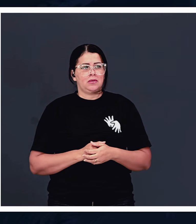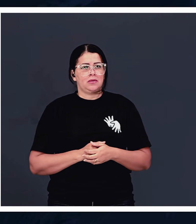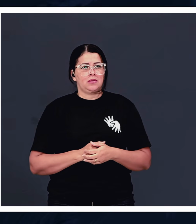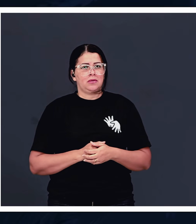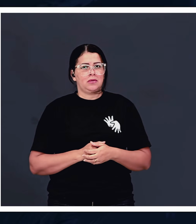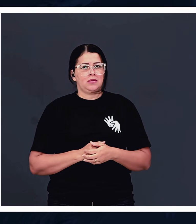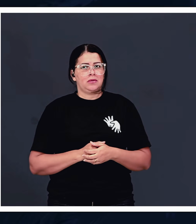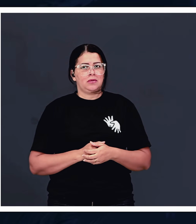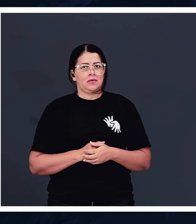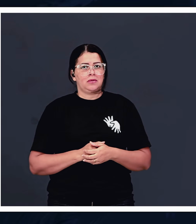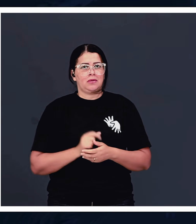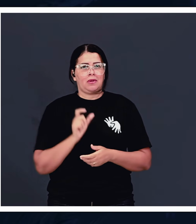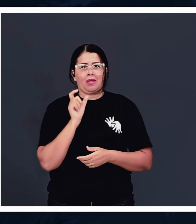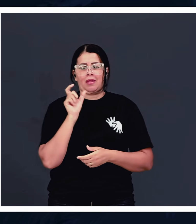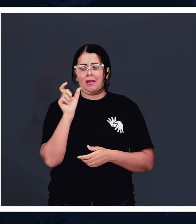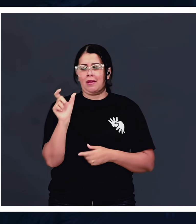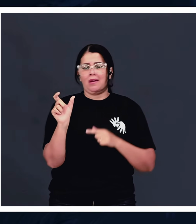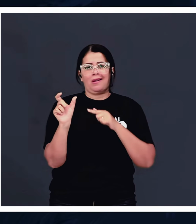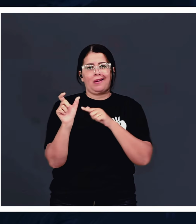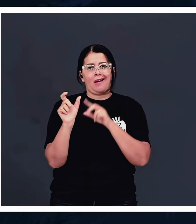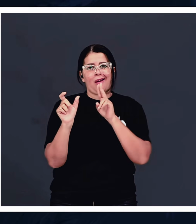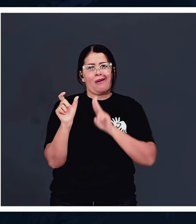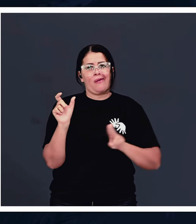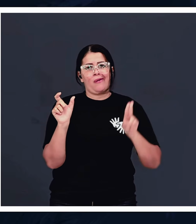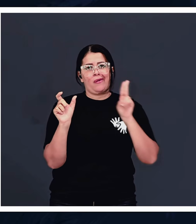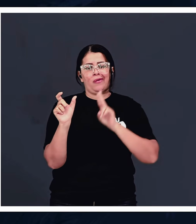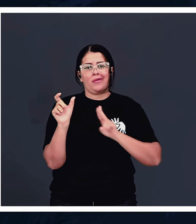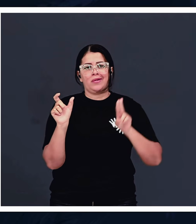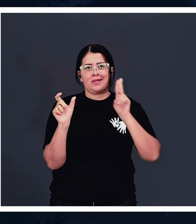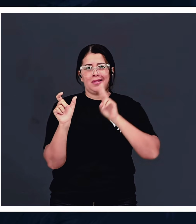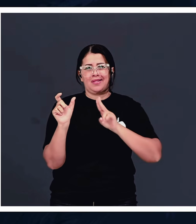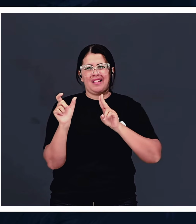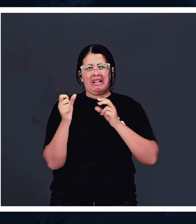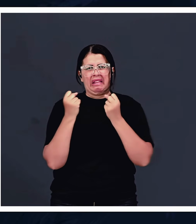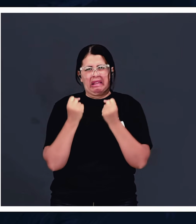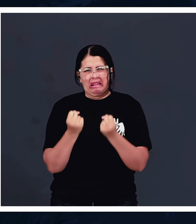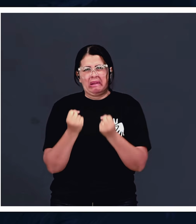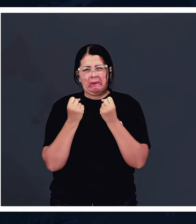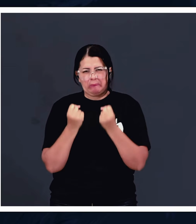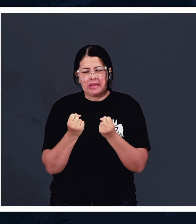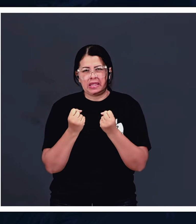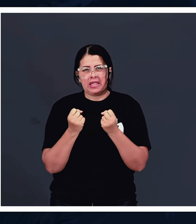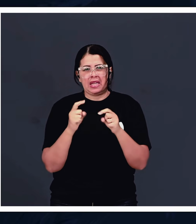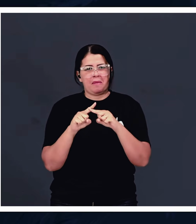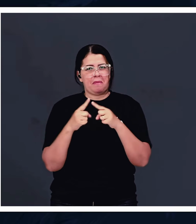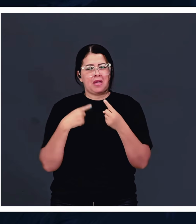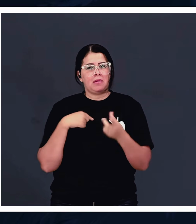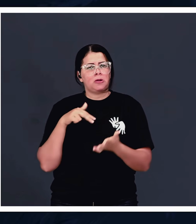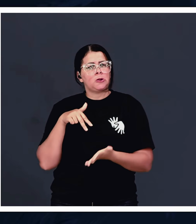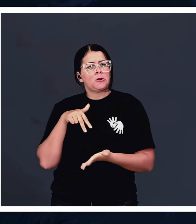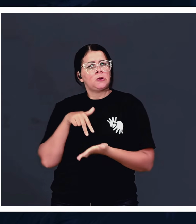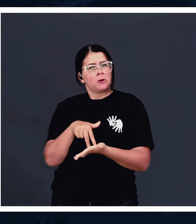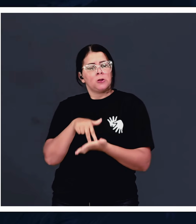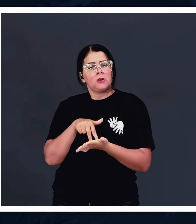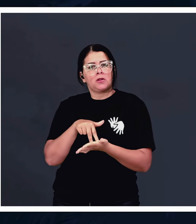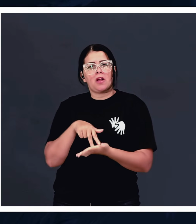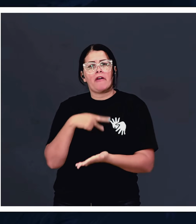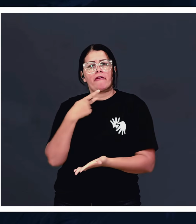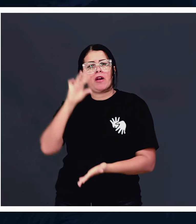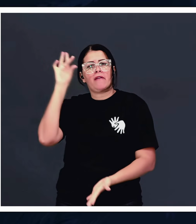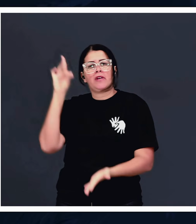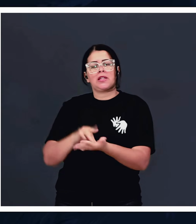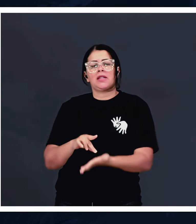mesmo. Vou usar esse termo que muitas vezes é usado de forma pejorativa, mas seremos extremos em falar